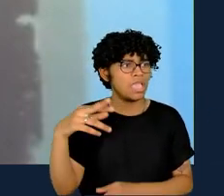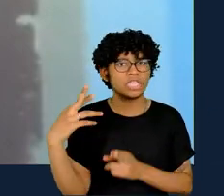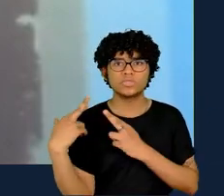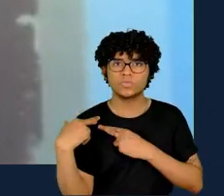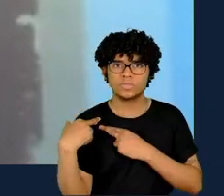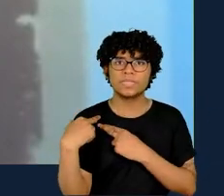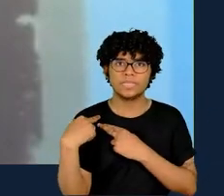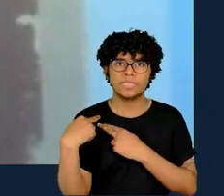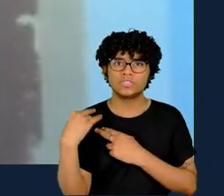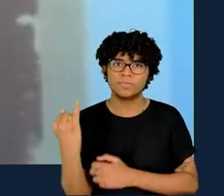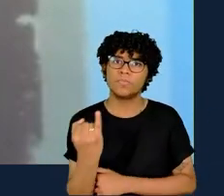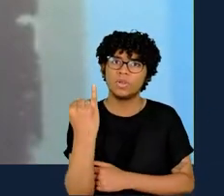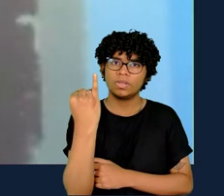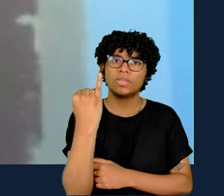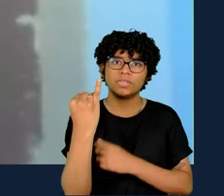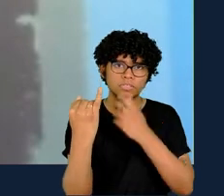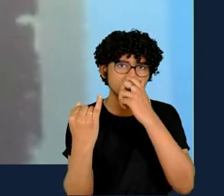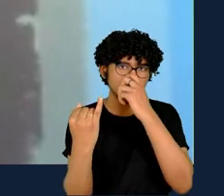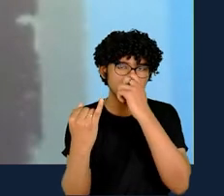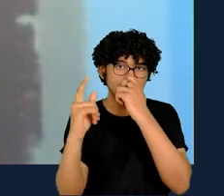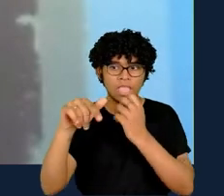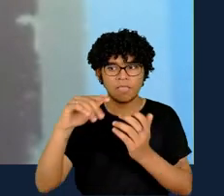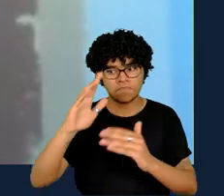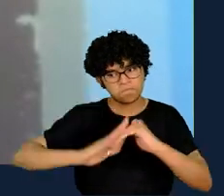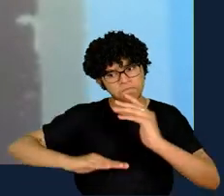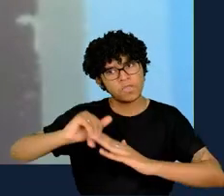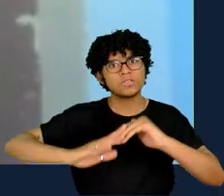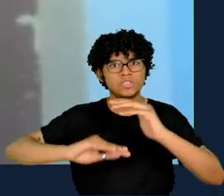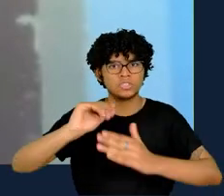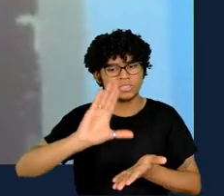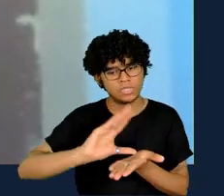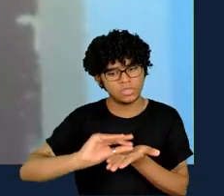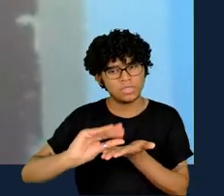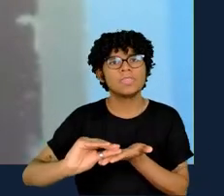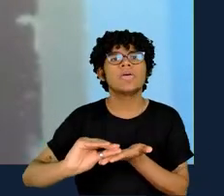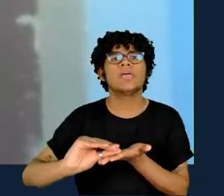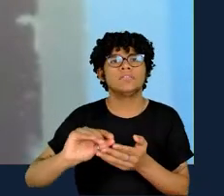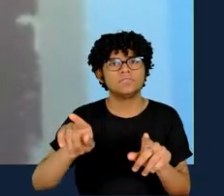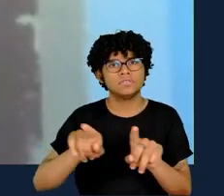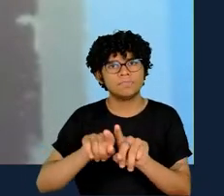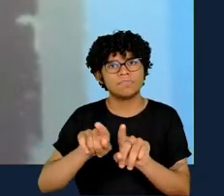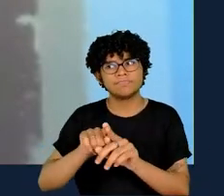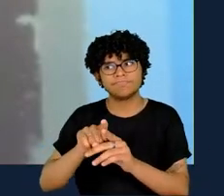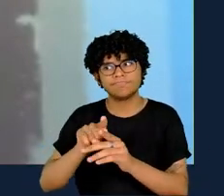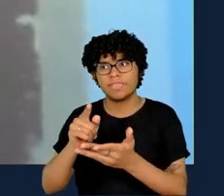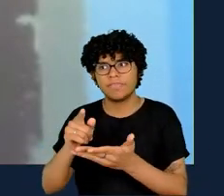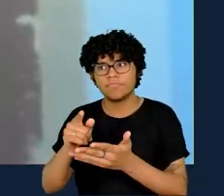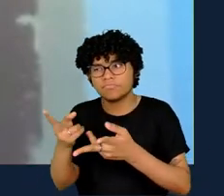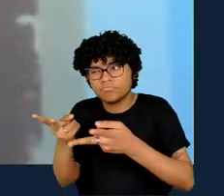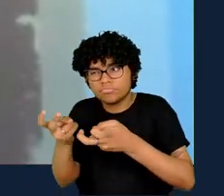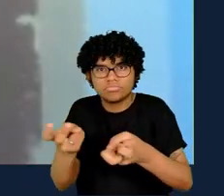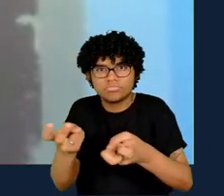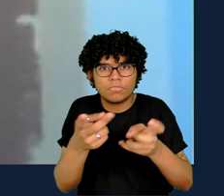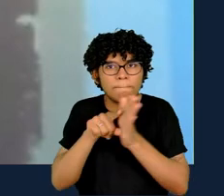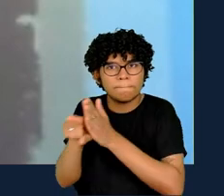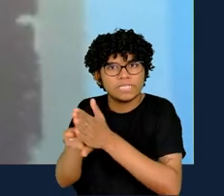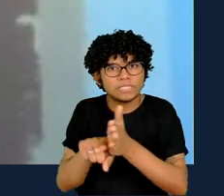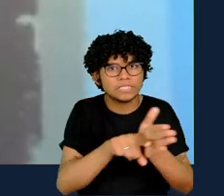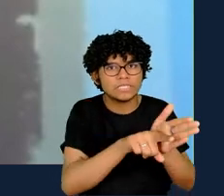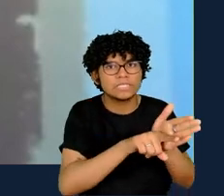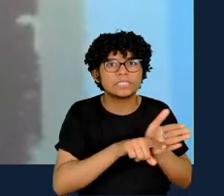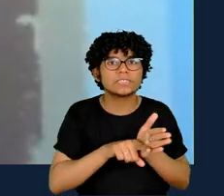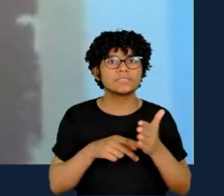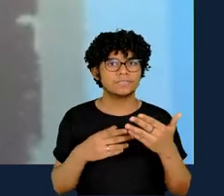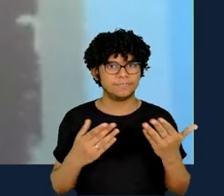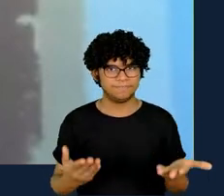Nesse mundo de construção de dados, de mapeamento. Então, a gente precisa,